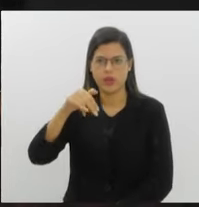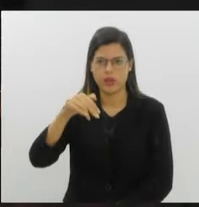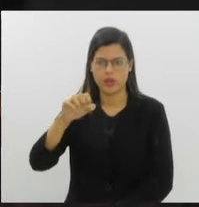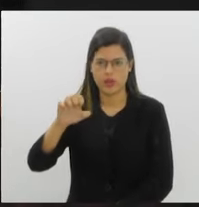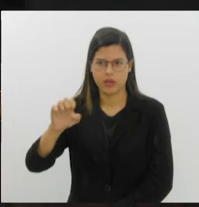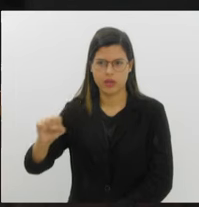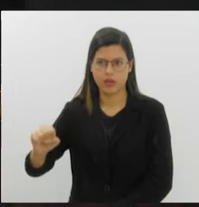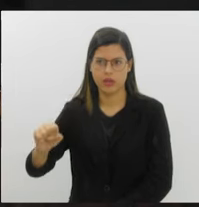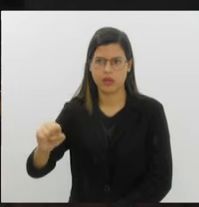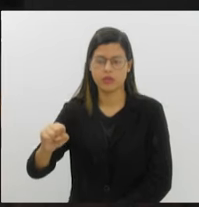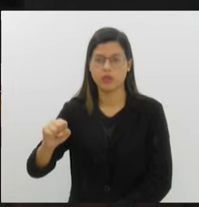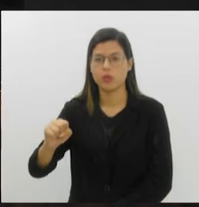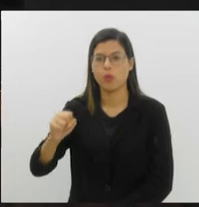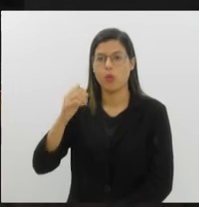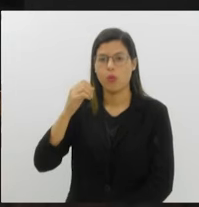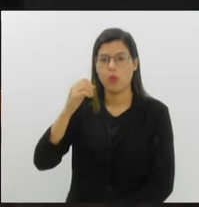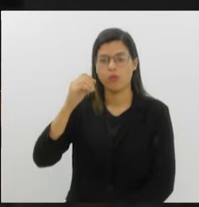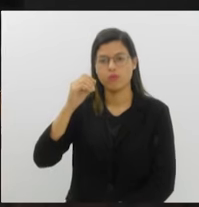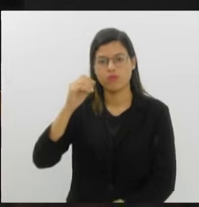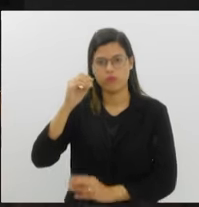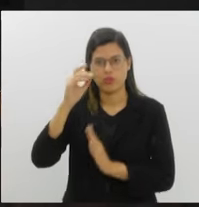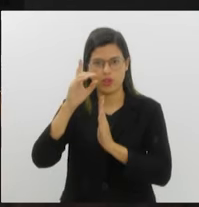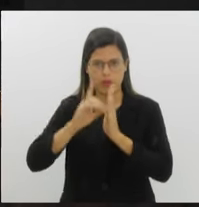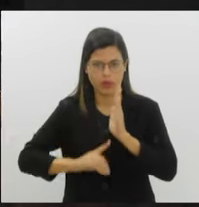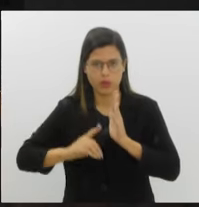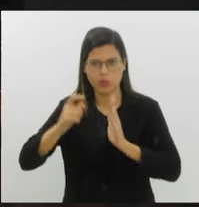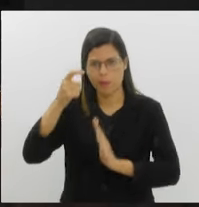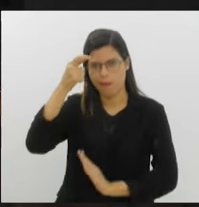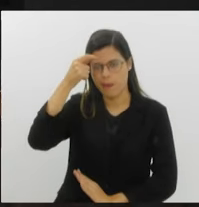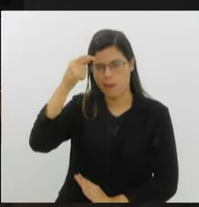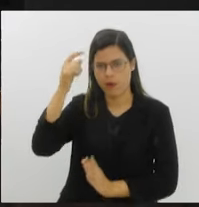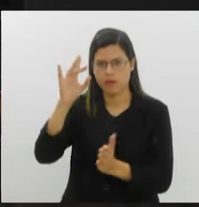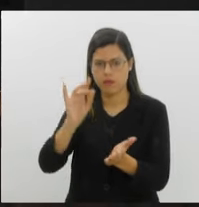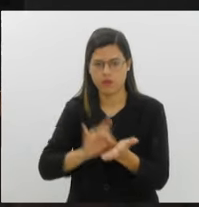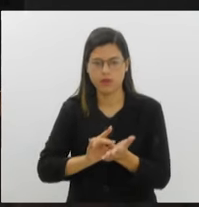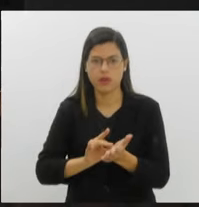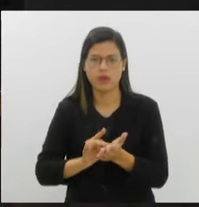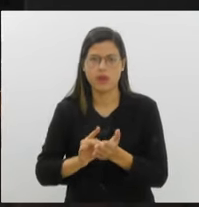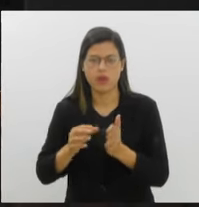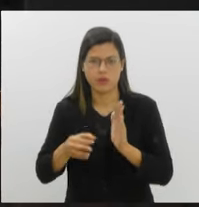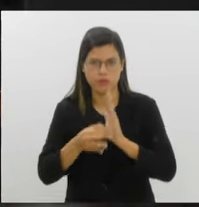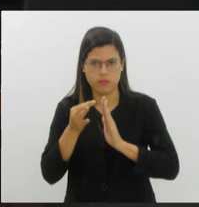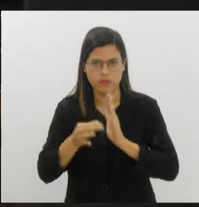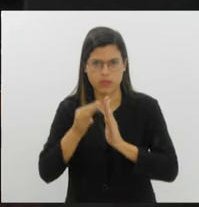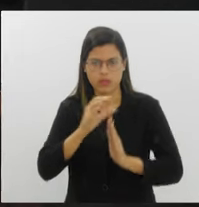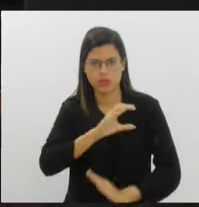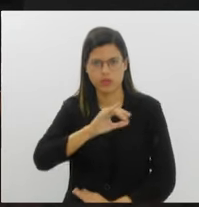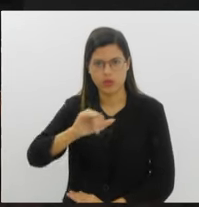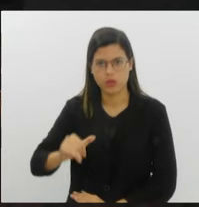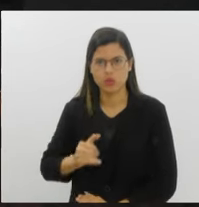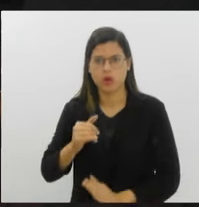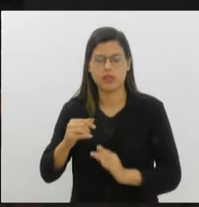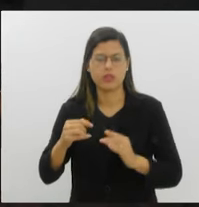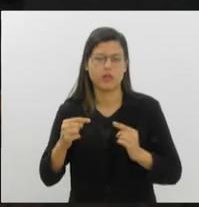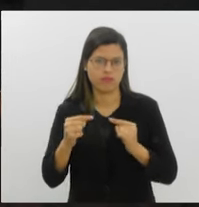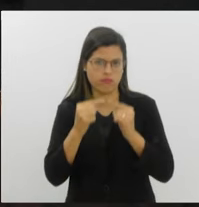pelo direito à memória e verdade. Parecer da Comissão de Constituição e Justiça pela legalidade, com